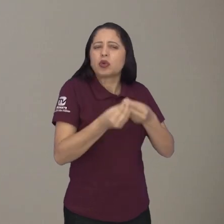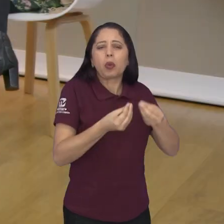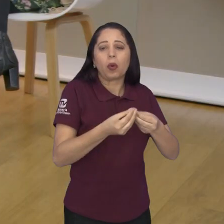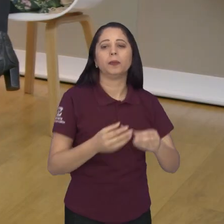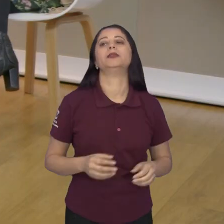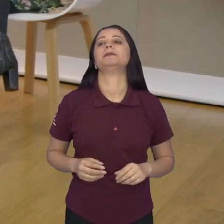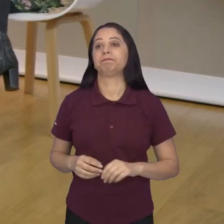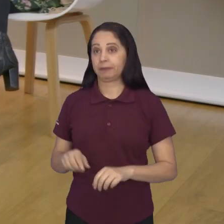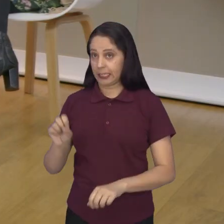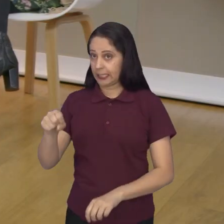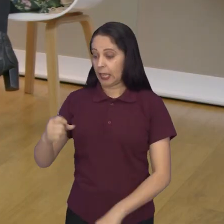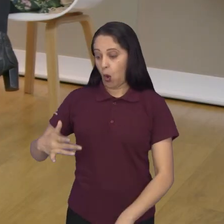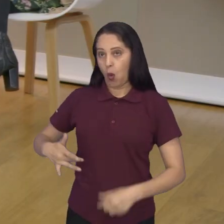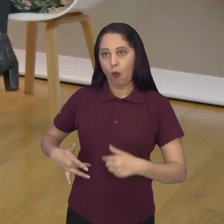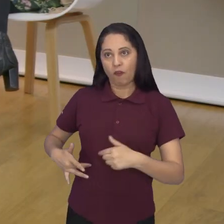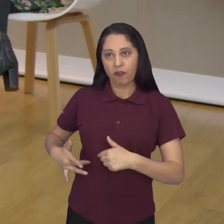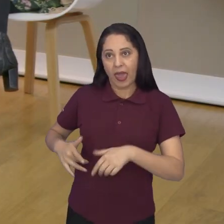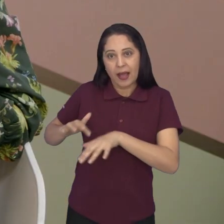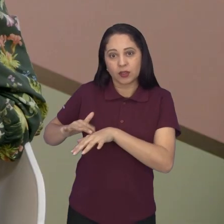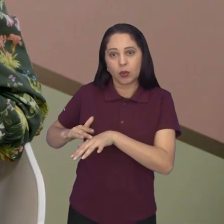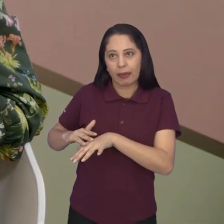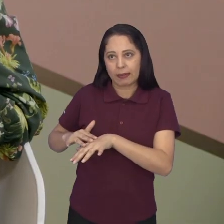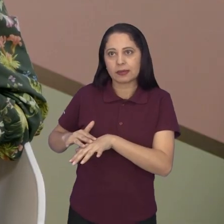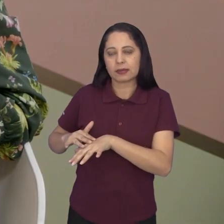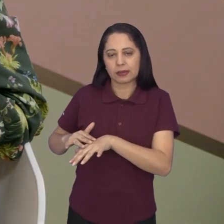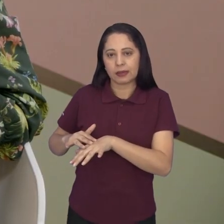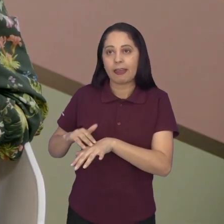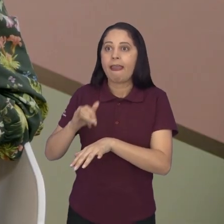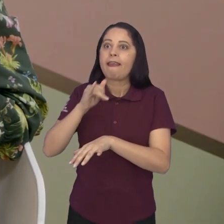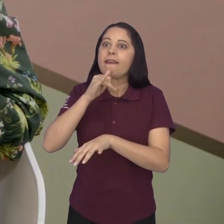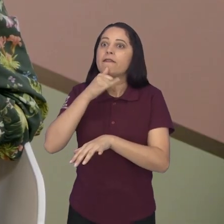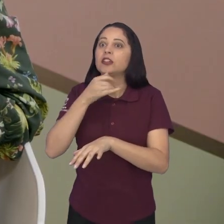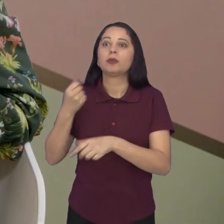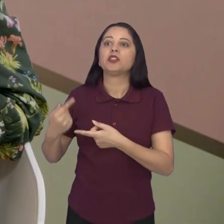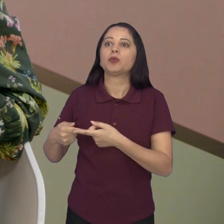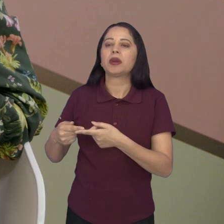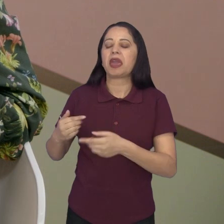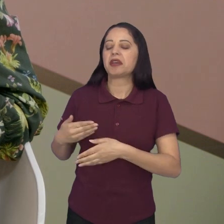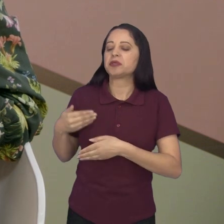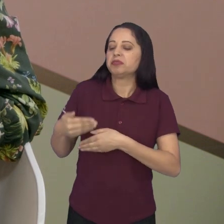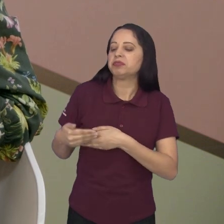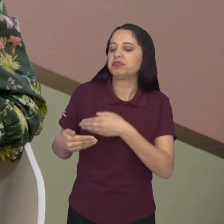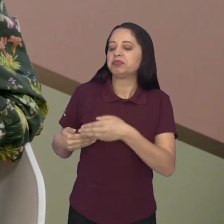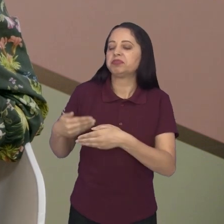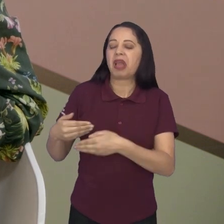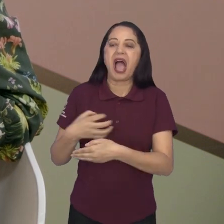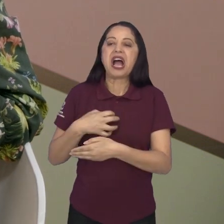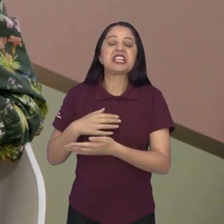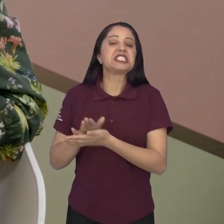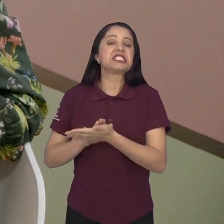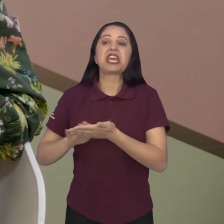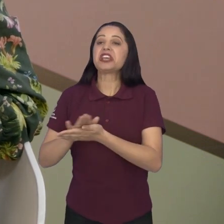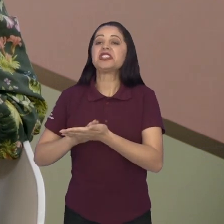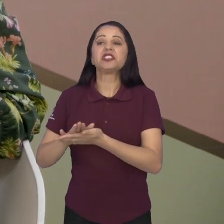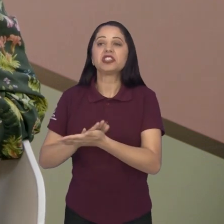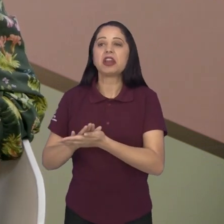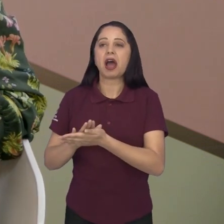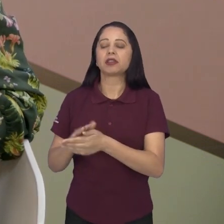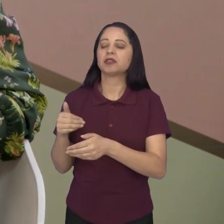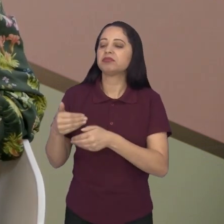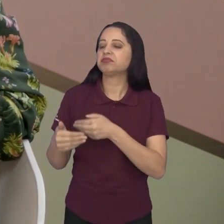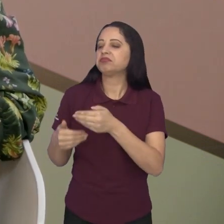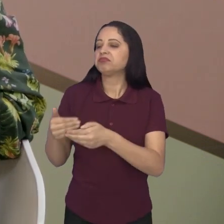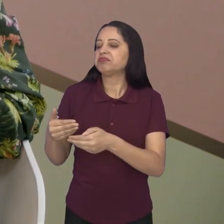é bem igual a isso que você falou, sabe, Gi? Infelizmente, muitas dessas doenças, inclusive as que eu citei aqui, elas são doenças que